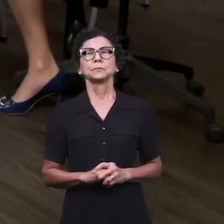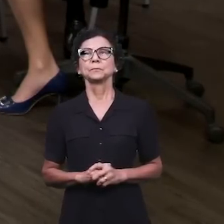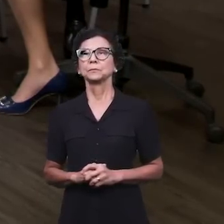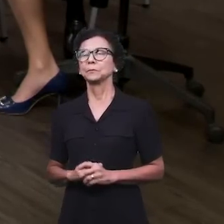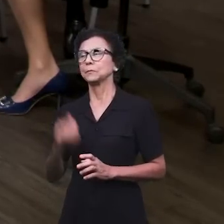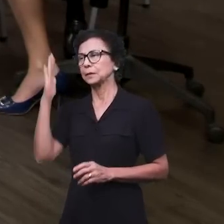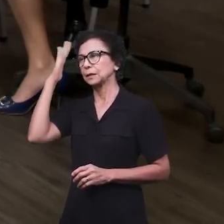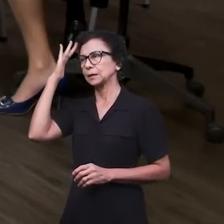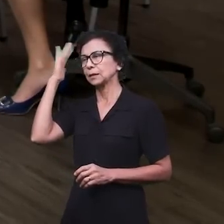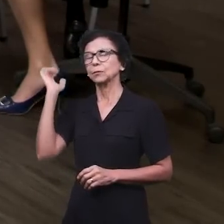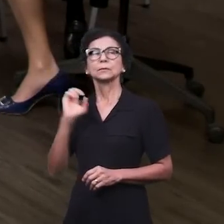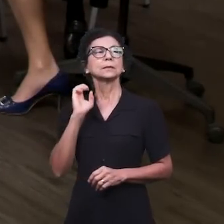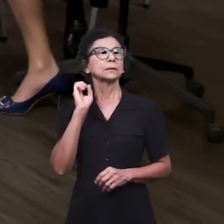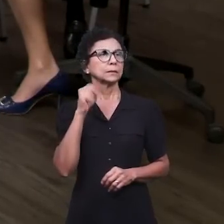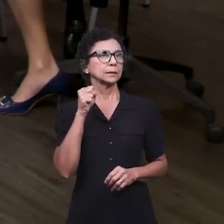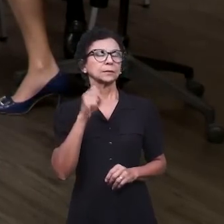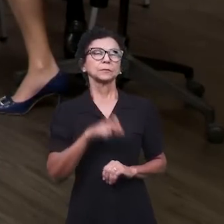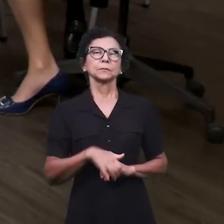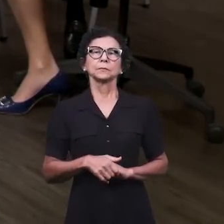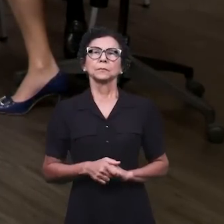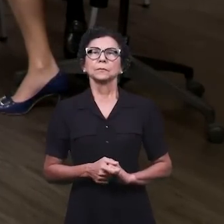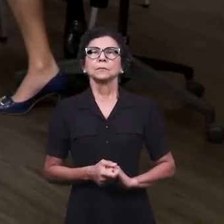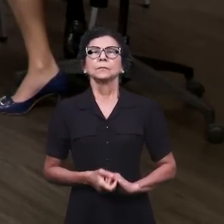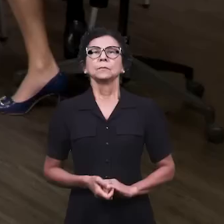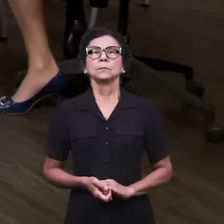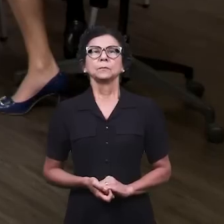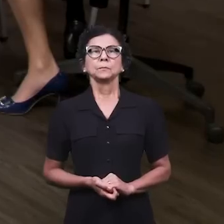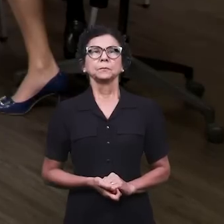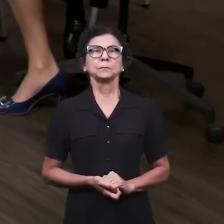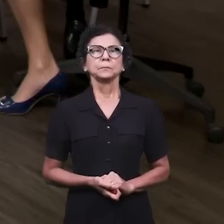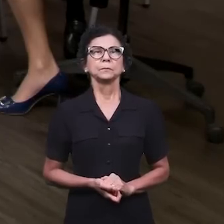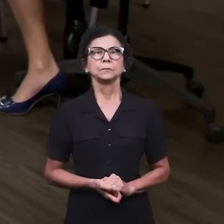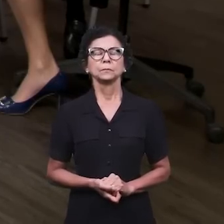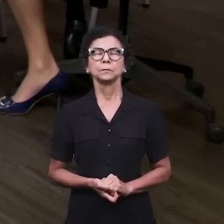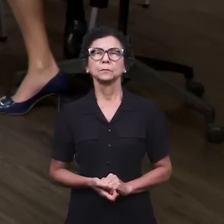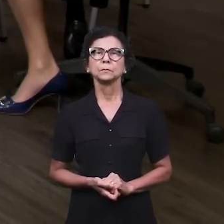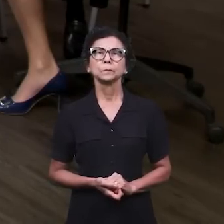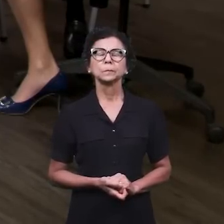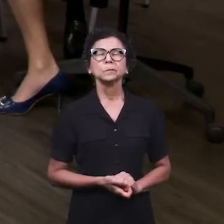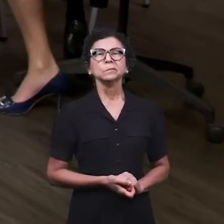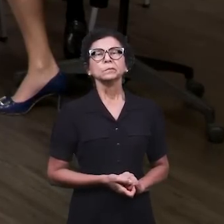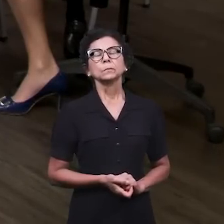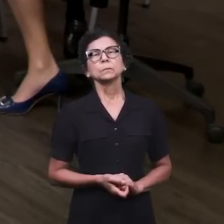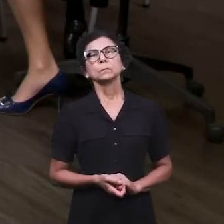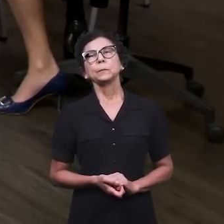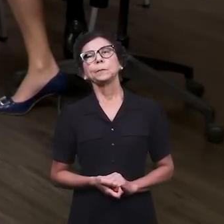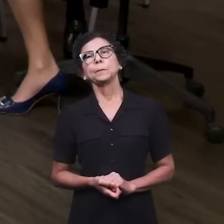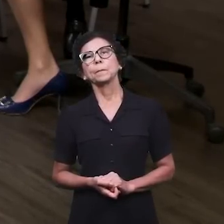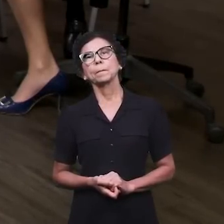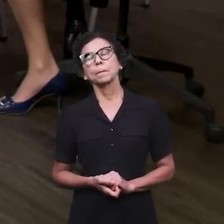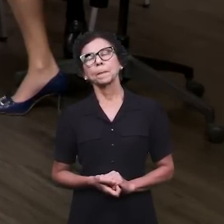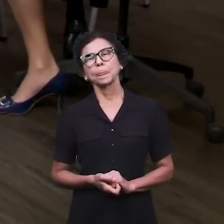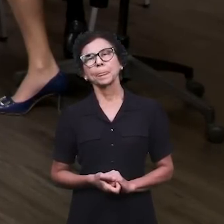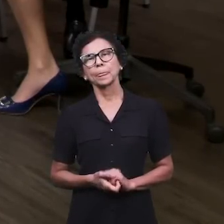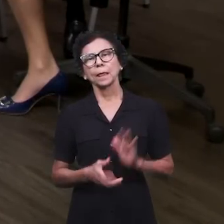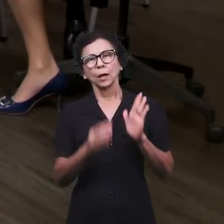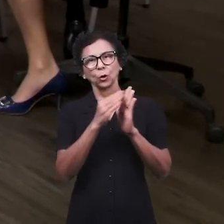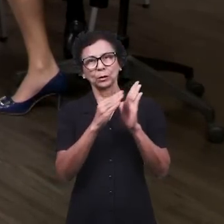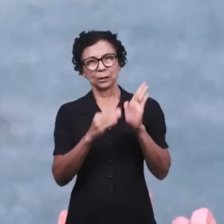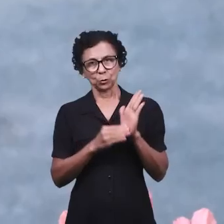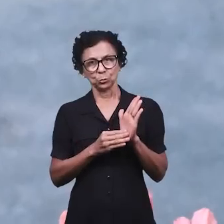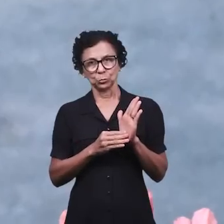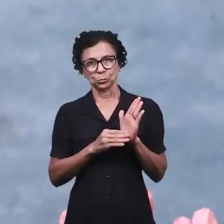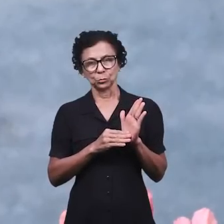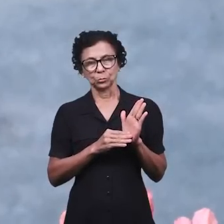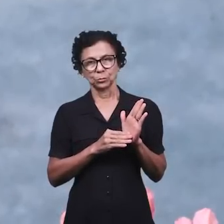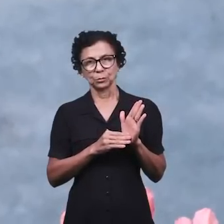sim. Amém? Muito bem. A gente tem sempre, no encerramento de cada edição,